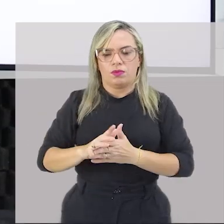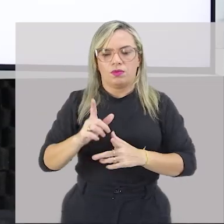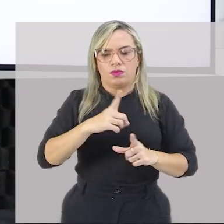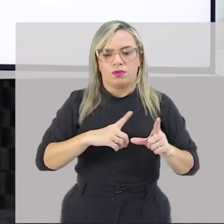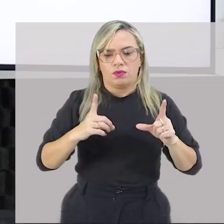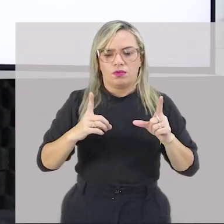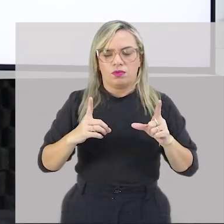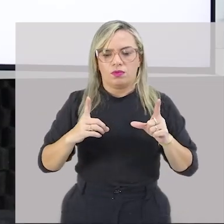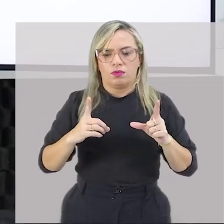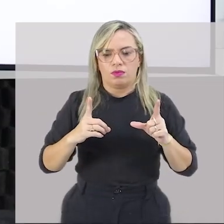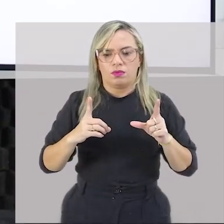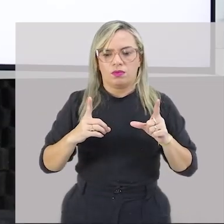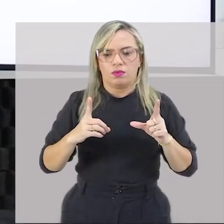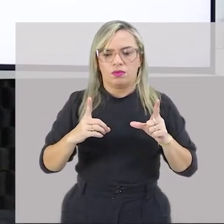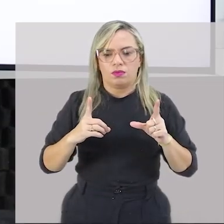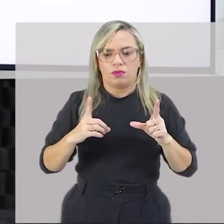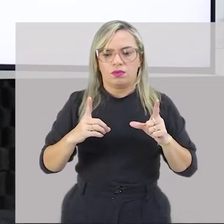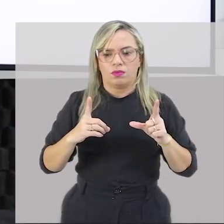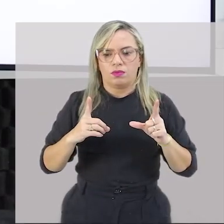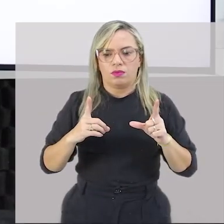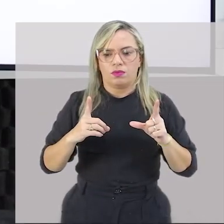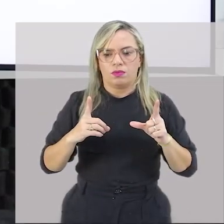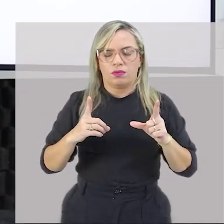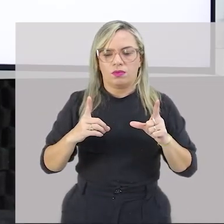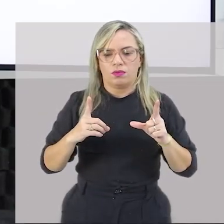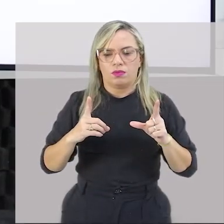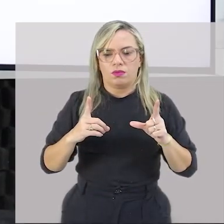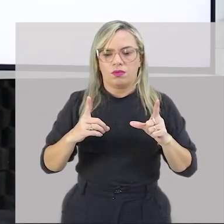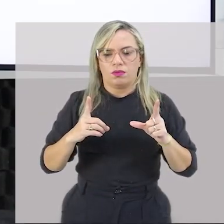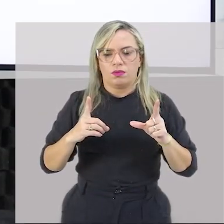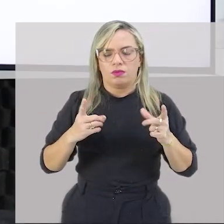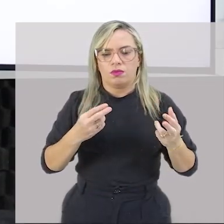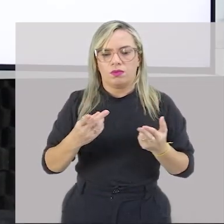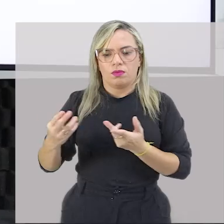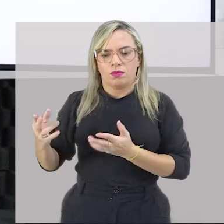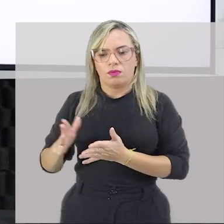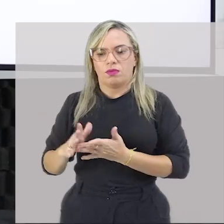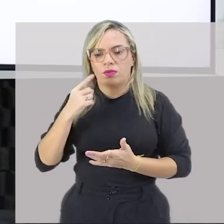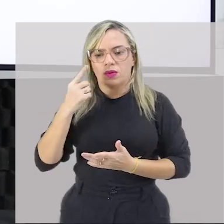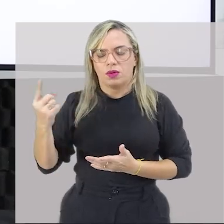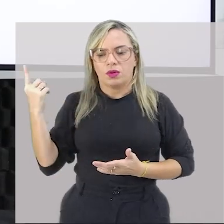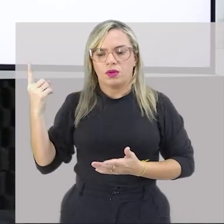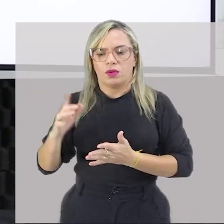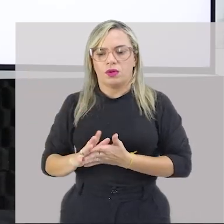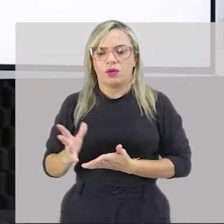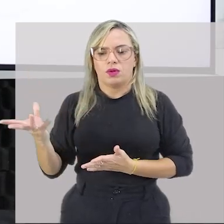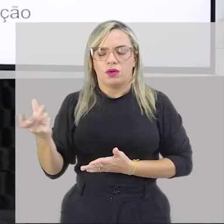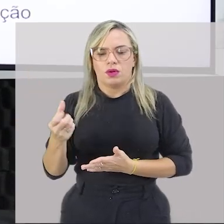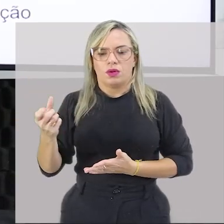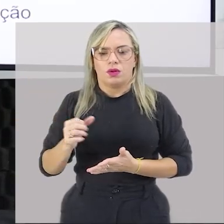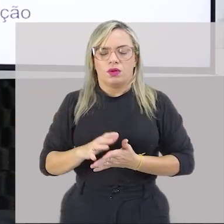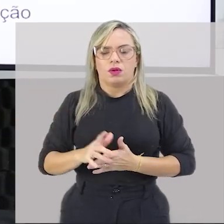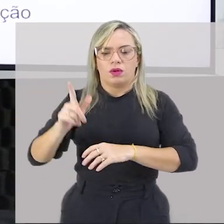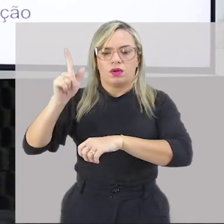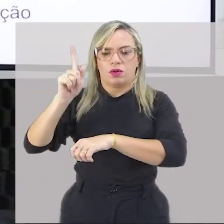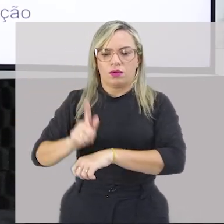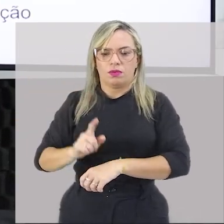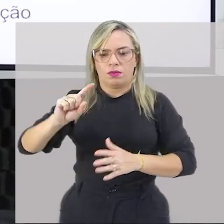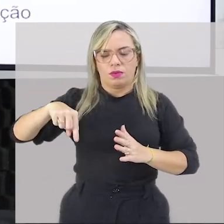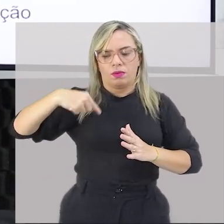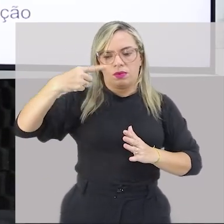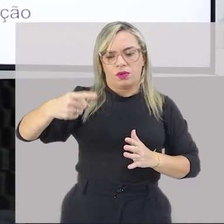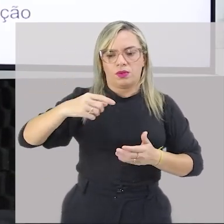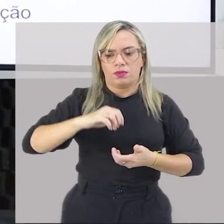esse motivo. Então, resposta certa, a mesma aceleração. Belezinha? Bora para a próxima. Tá.